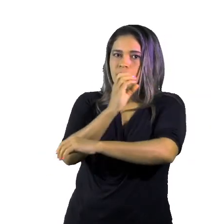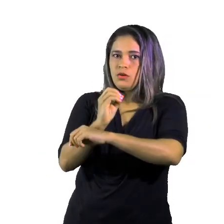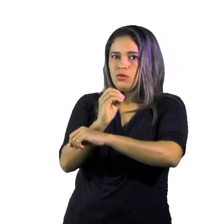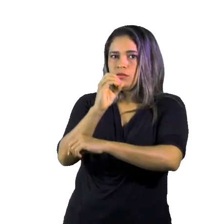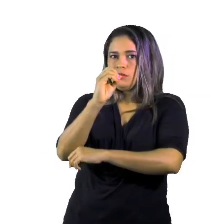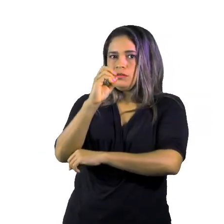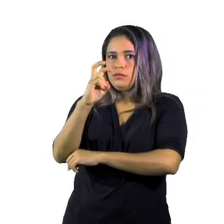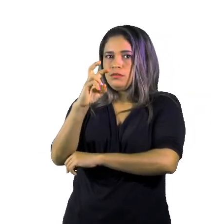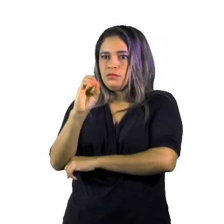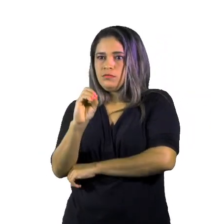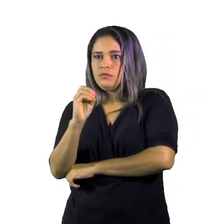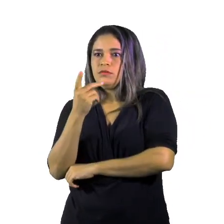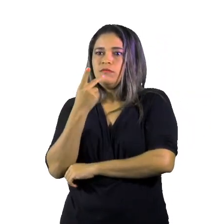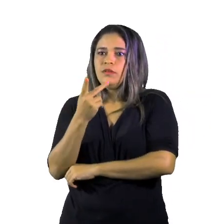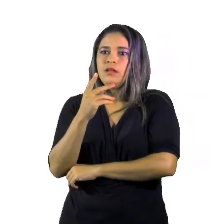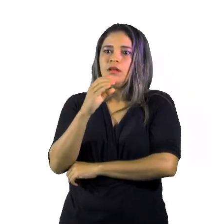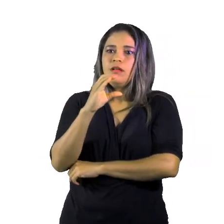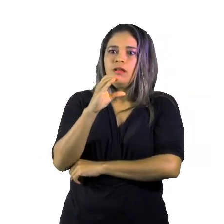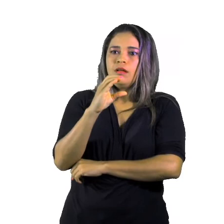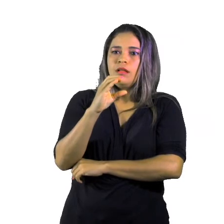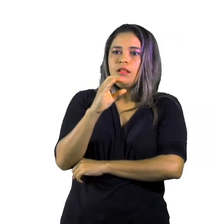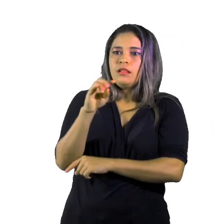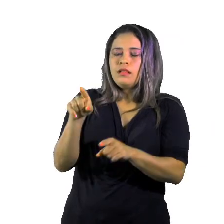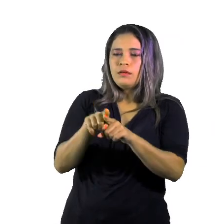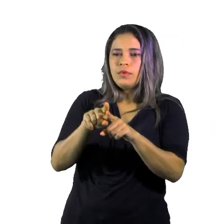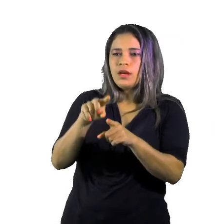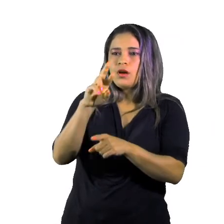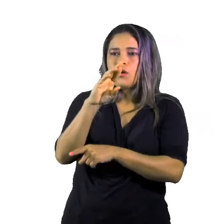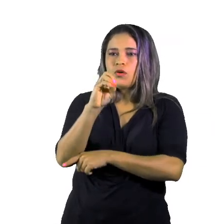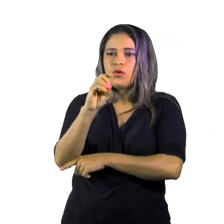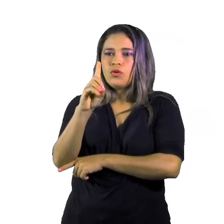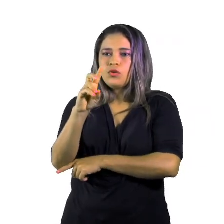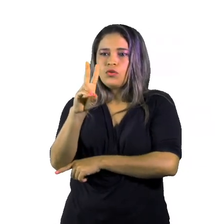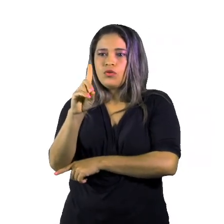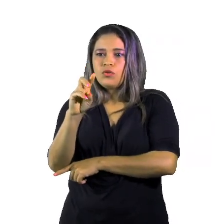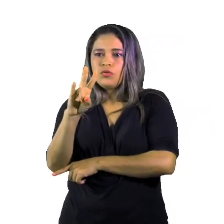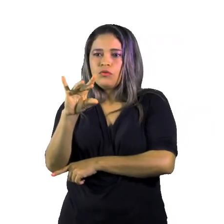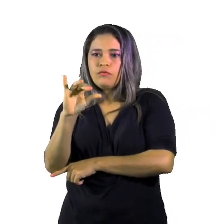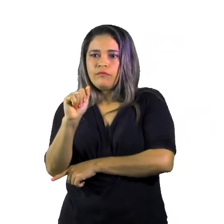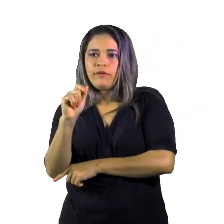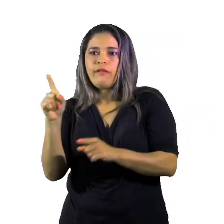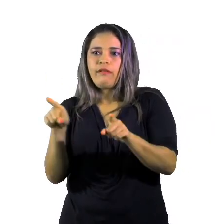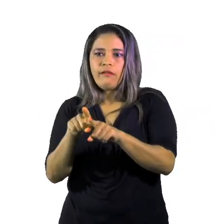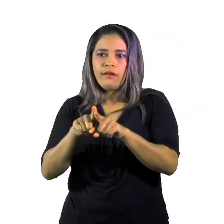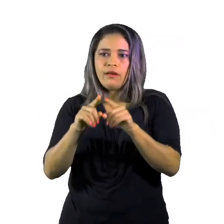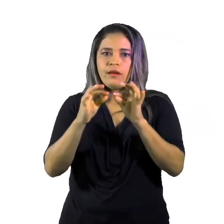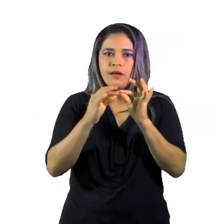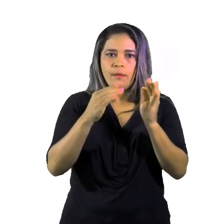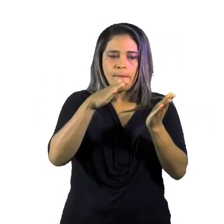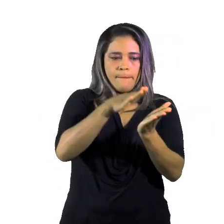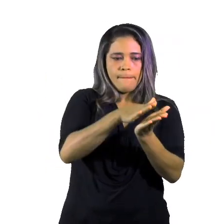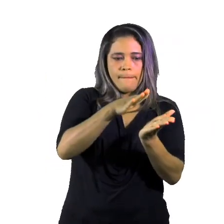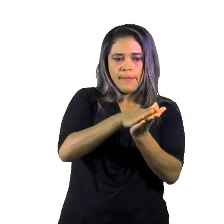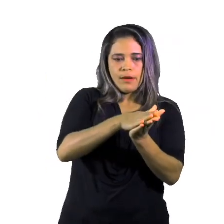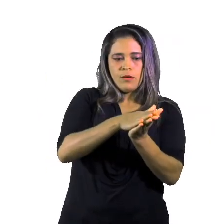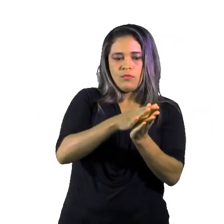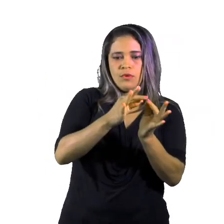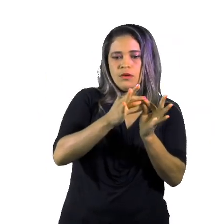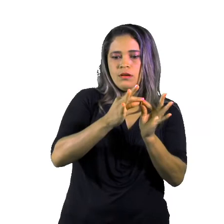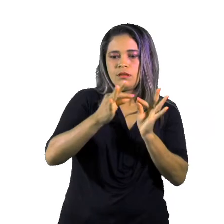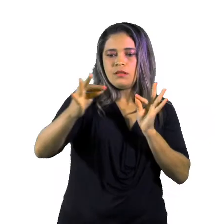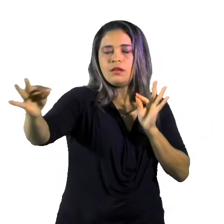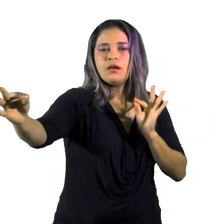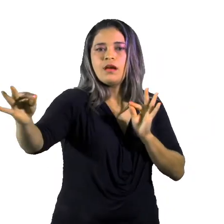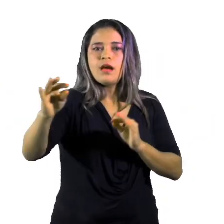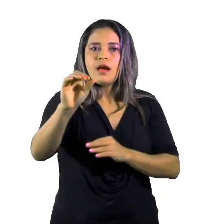rodovia Coluna Preste, é uma rodovia estadual que liga a capital do estado, Palmas, ao município de